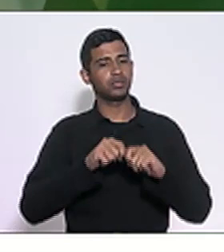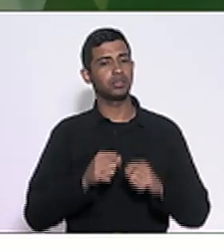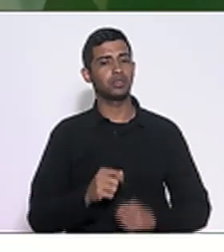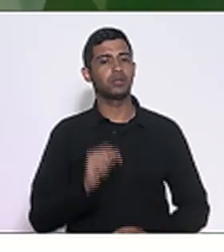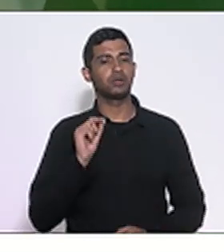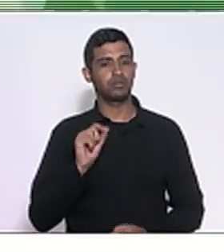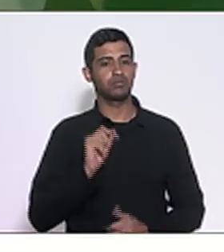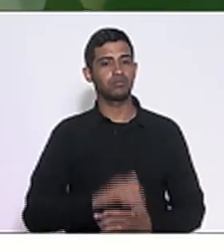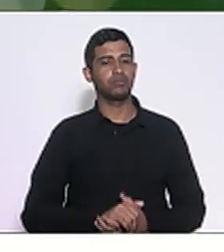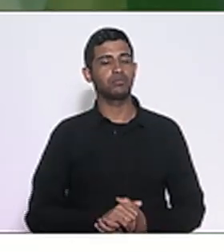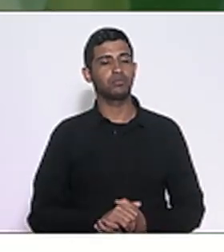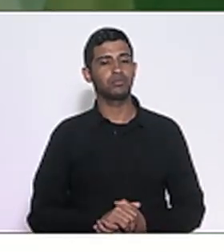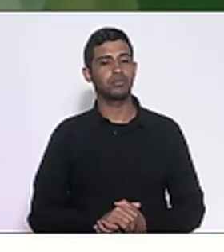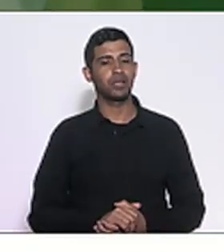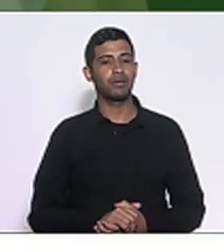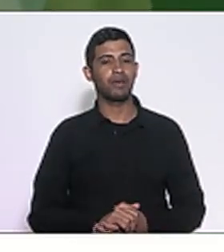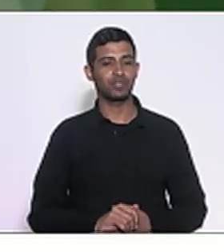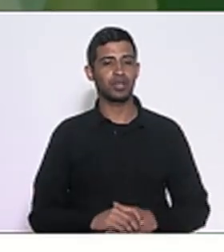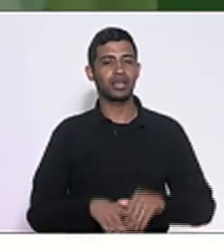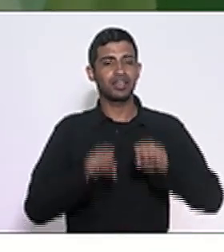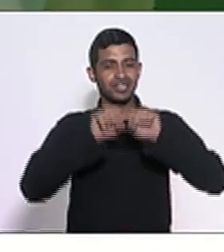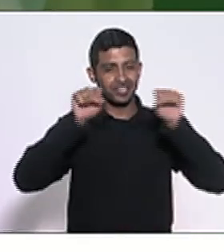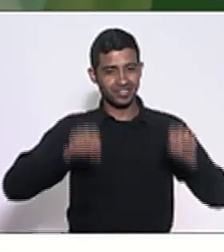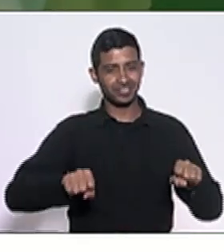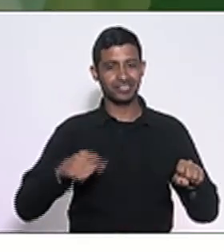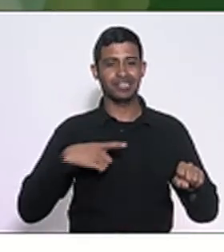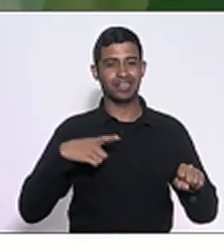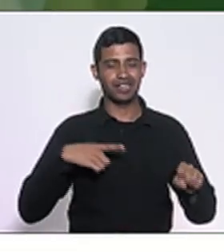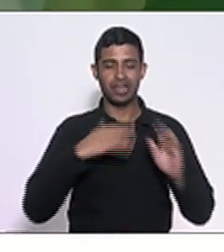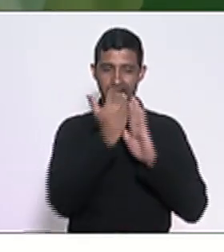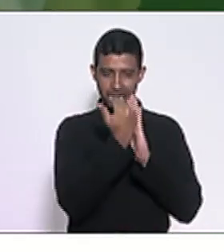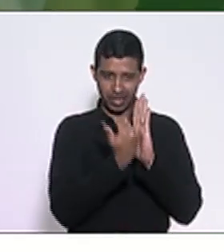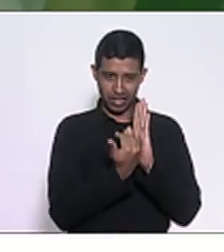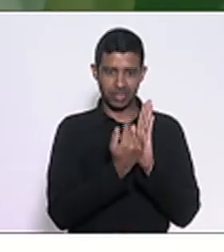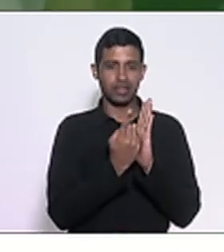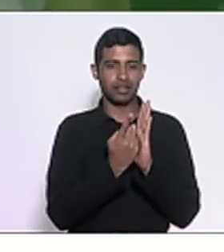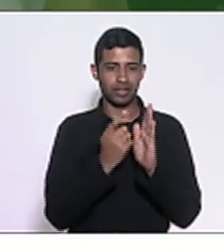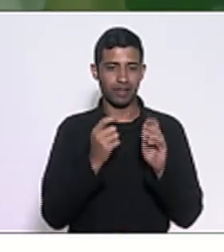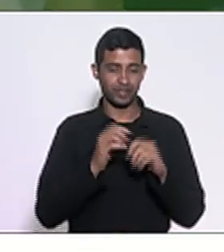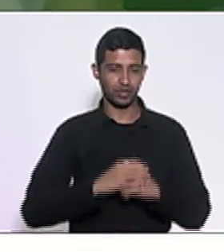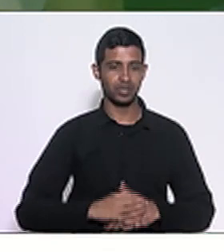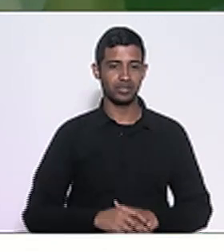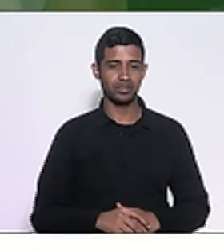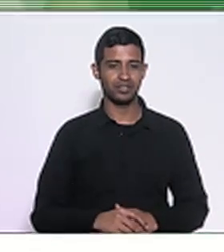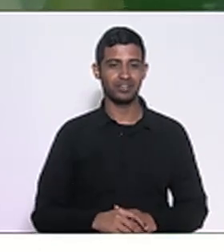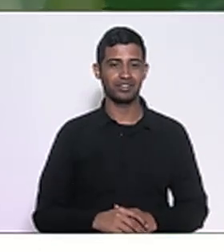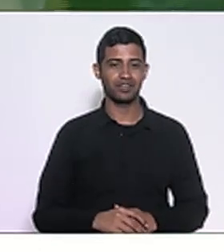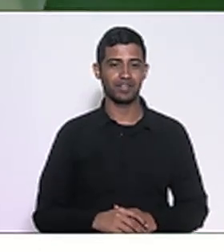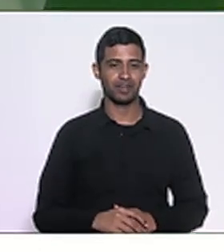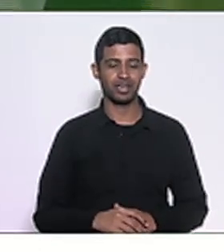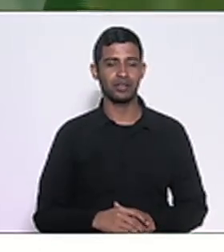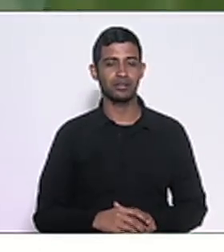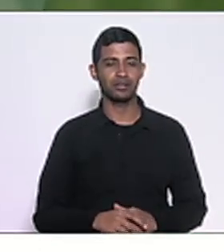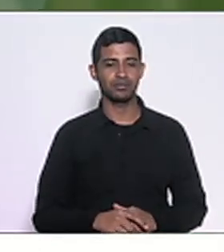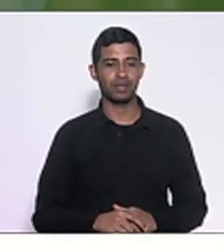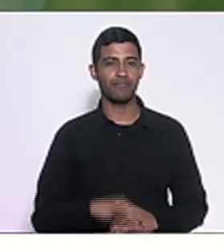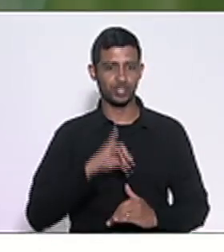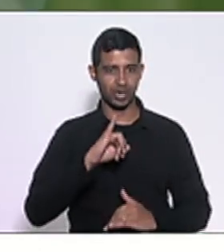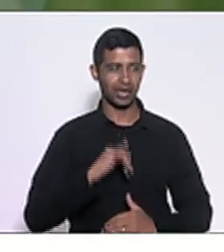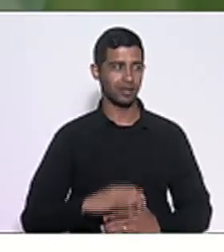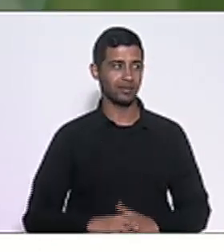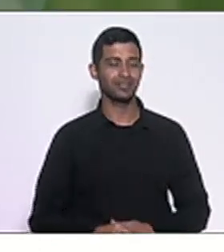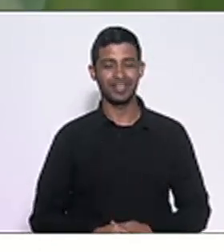os sistemas atuais existentes, que ainda rodam, ainda funcionam, ainda atendem às necessidades do Estado, estão, de uma